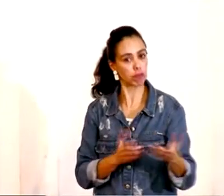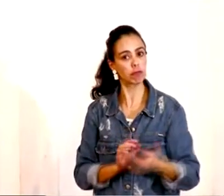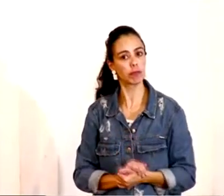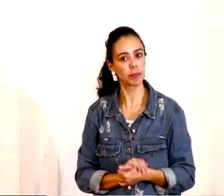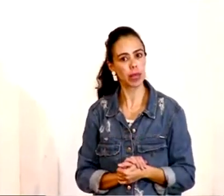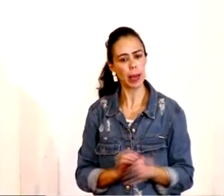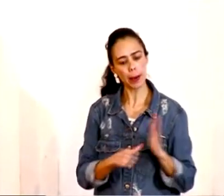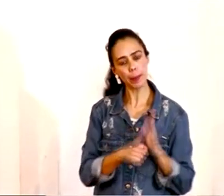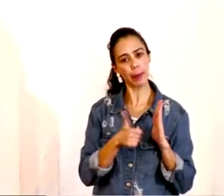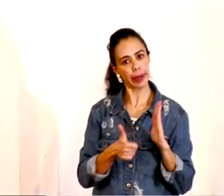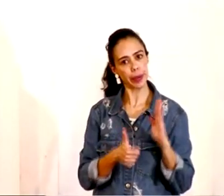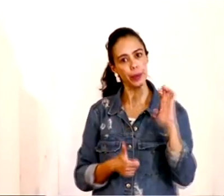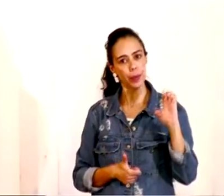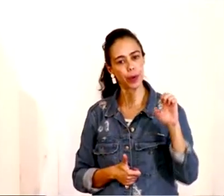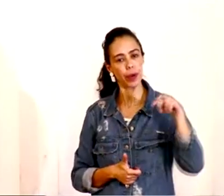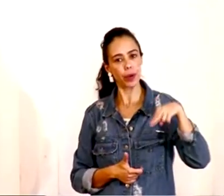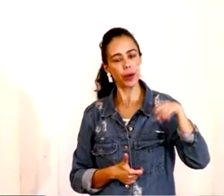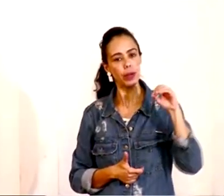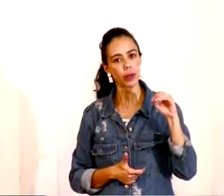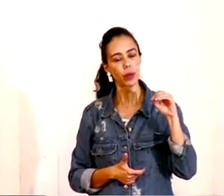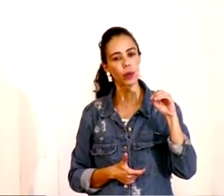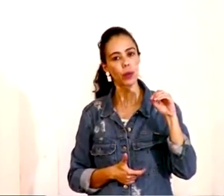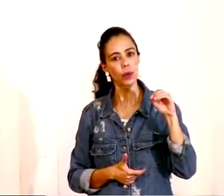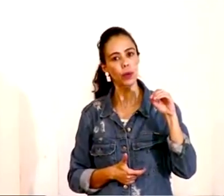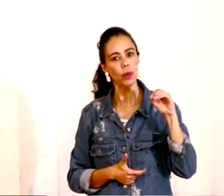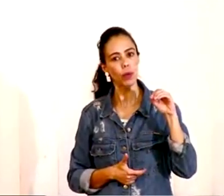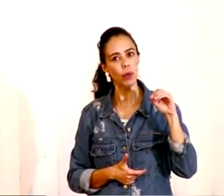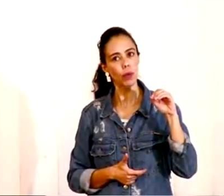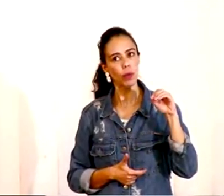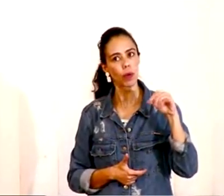Enoque. E diz então que ele vai